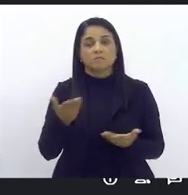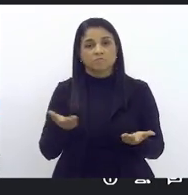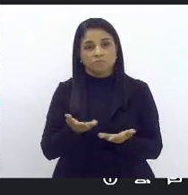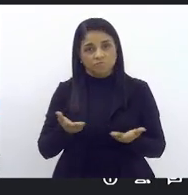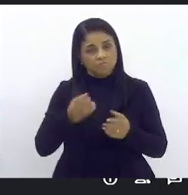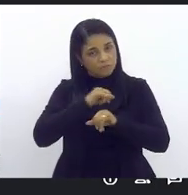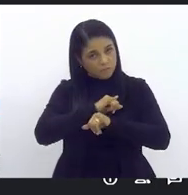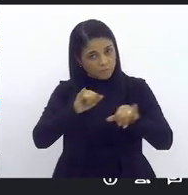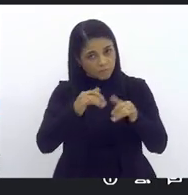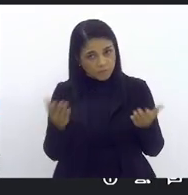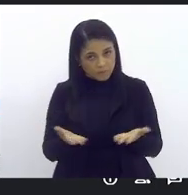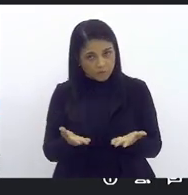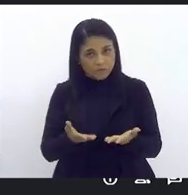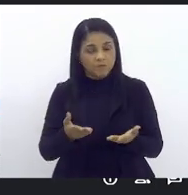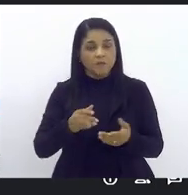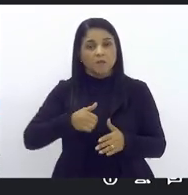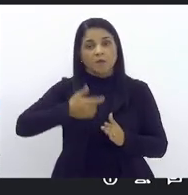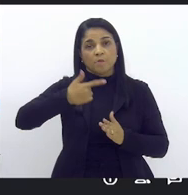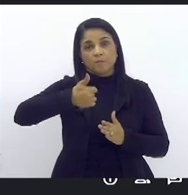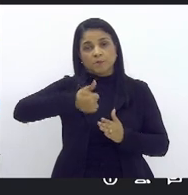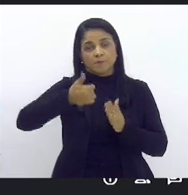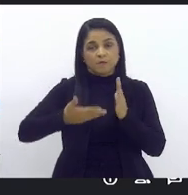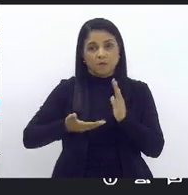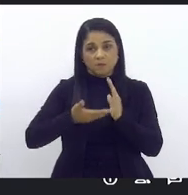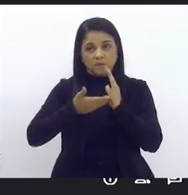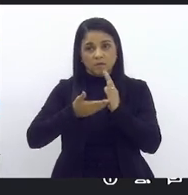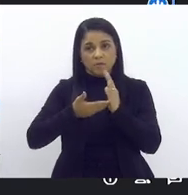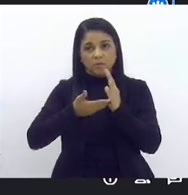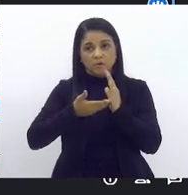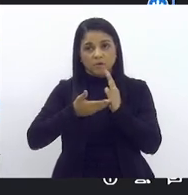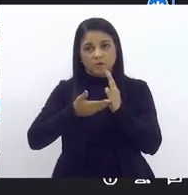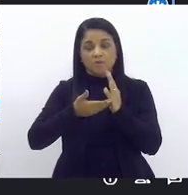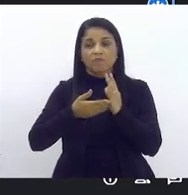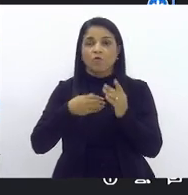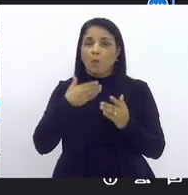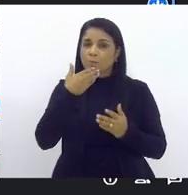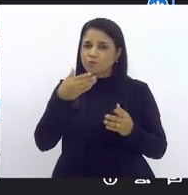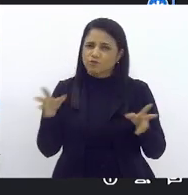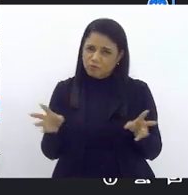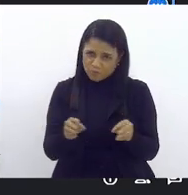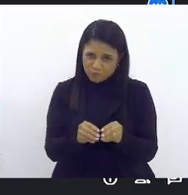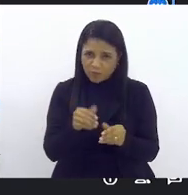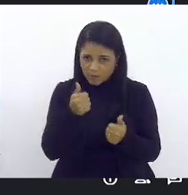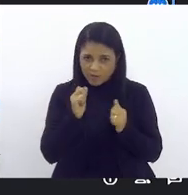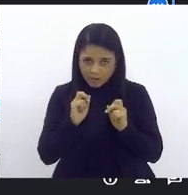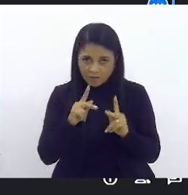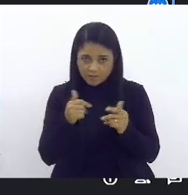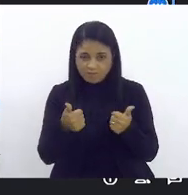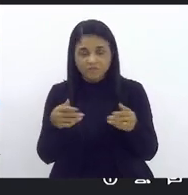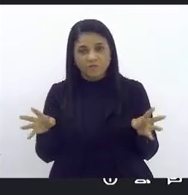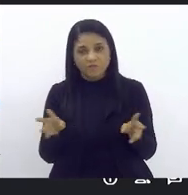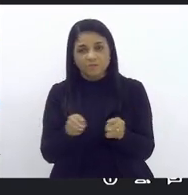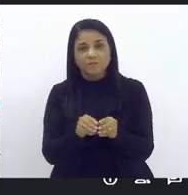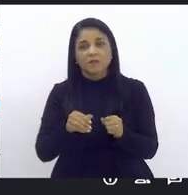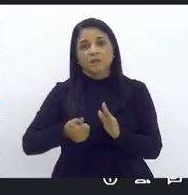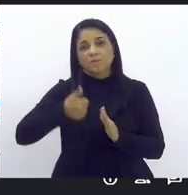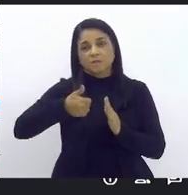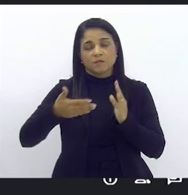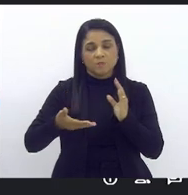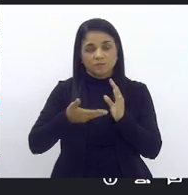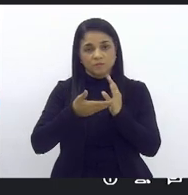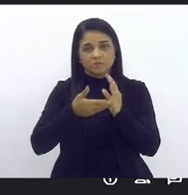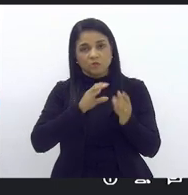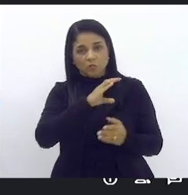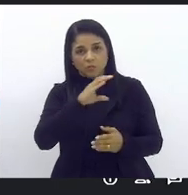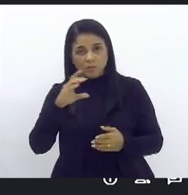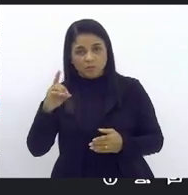agora. A Primeira Câmara de Coordenação e Revisão do Ministério... Pedir conclusão, doutor, por favor. Ok, já finalizo. A Primeira Câmara de Coordenação